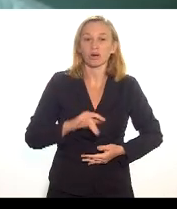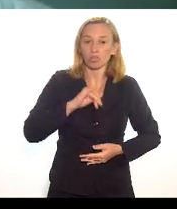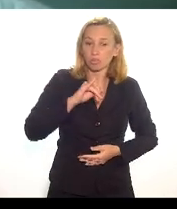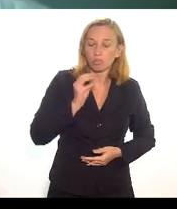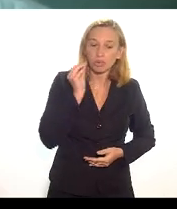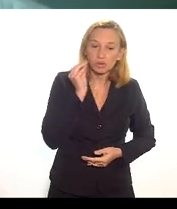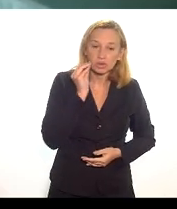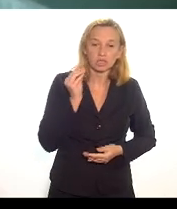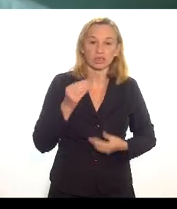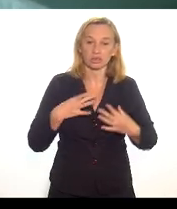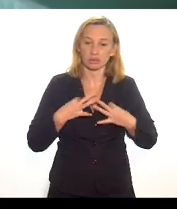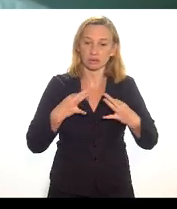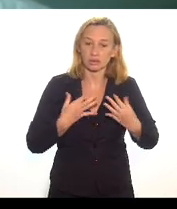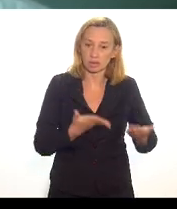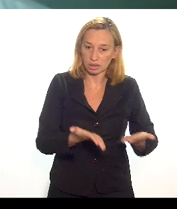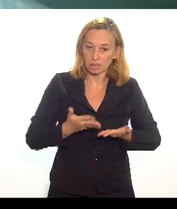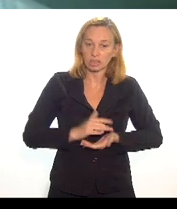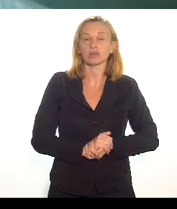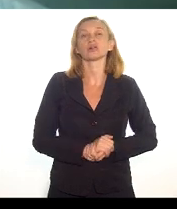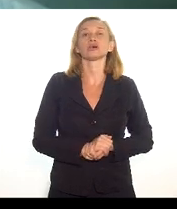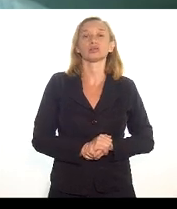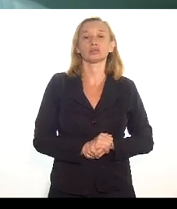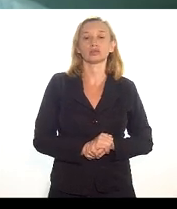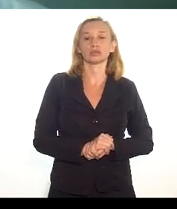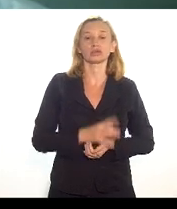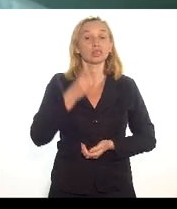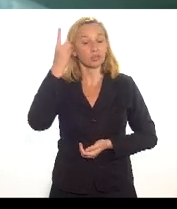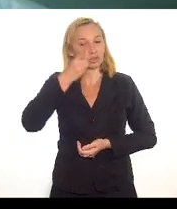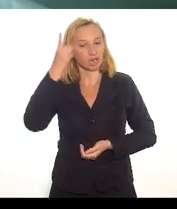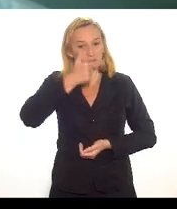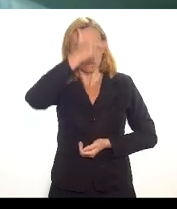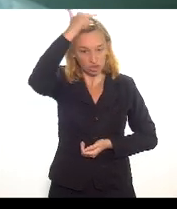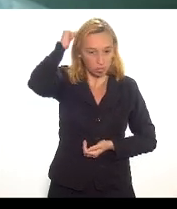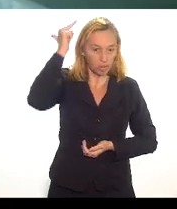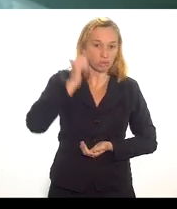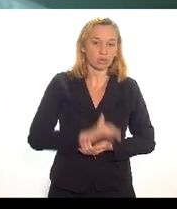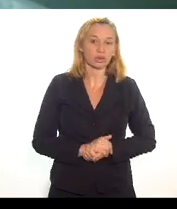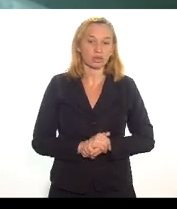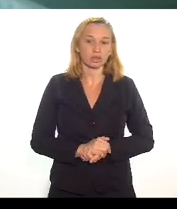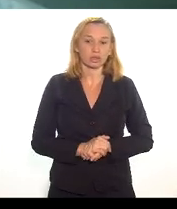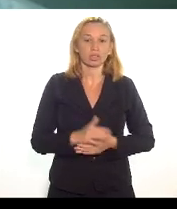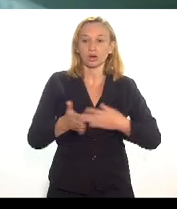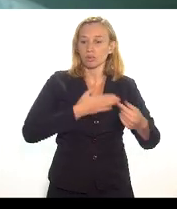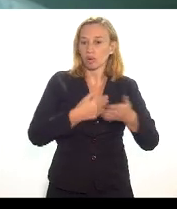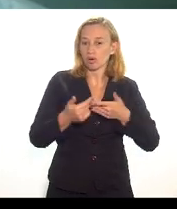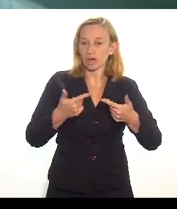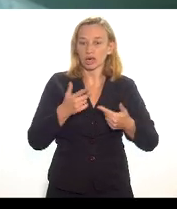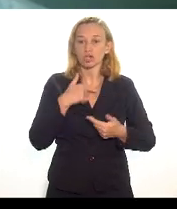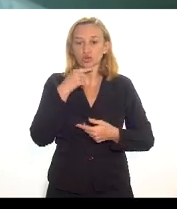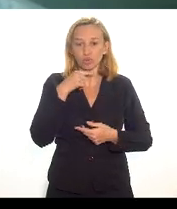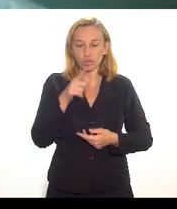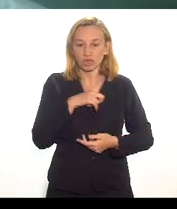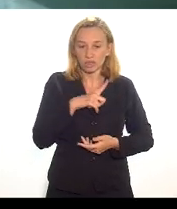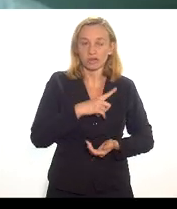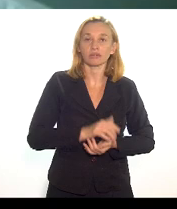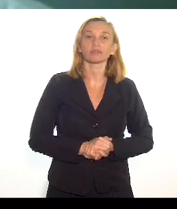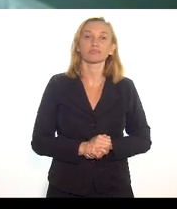e estamos à disposição do deputado Luiz Paulo para qualquer esclarecimento adicional, ok?